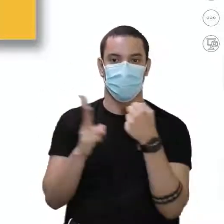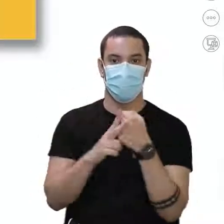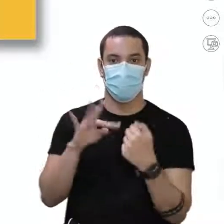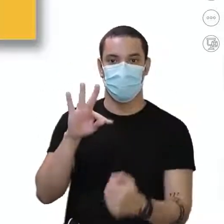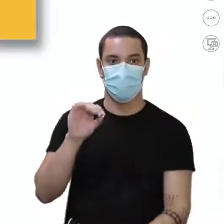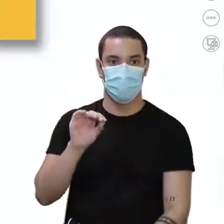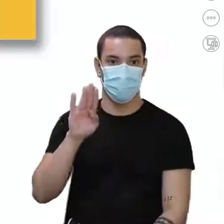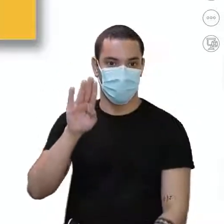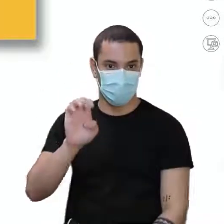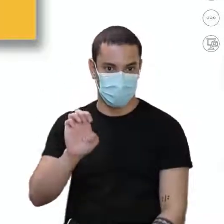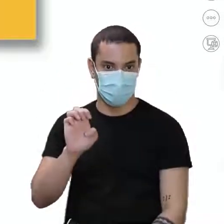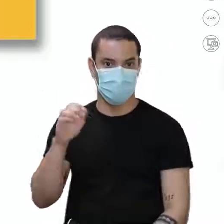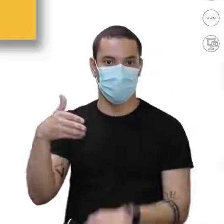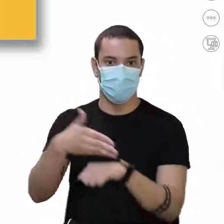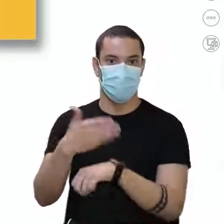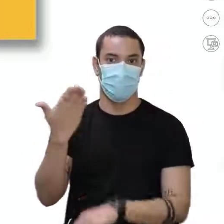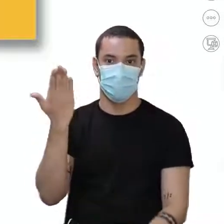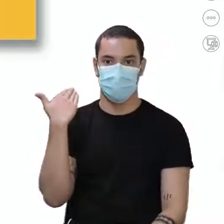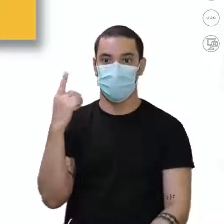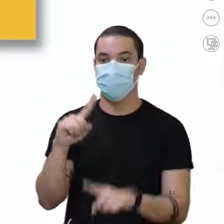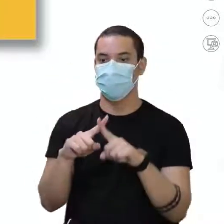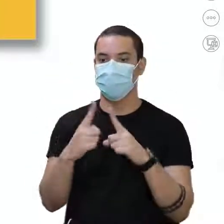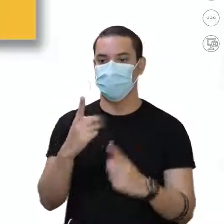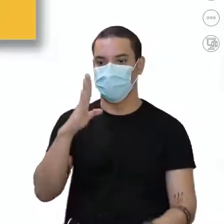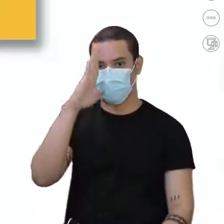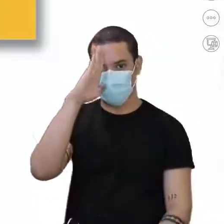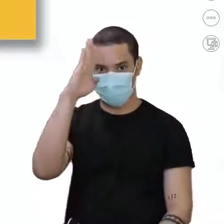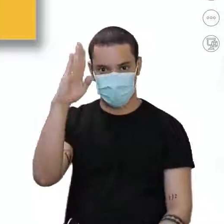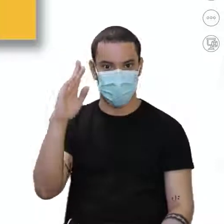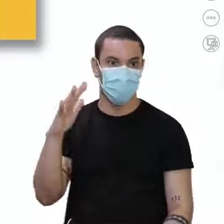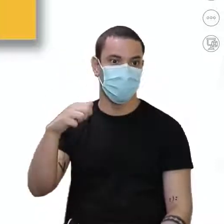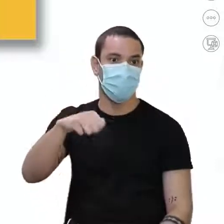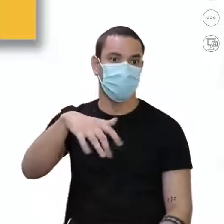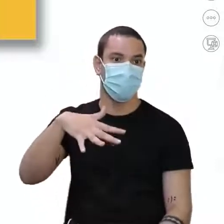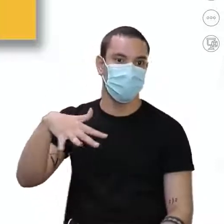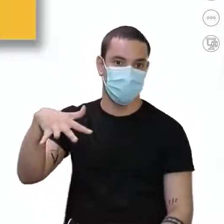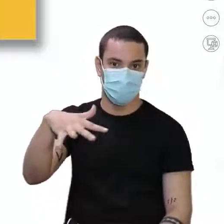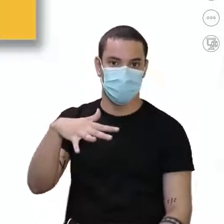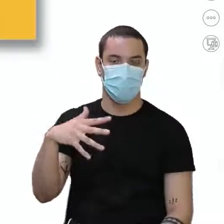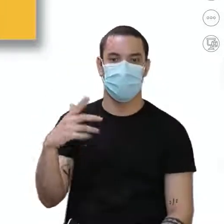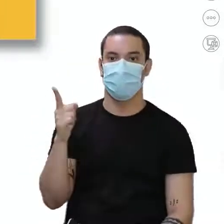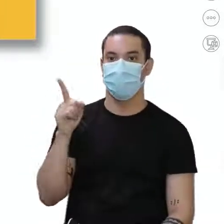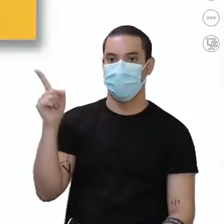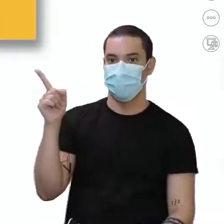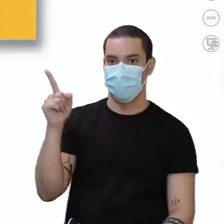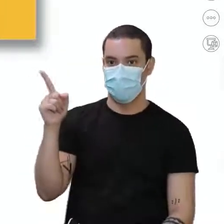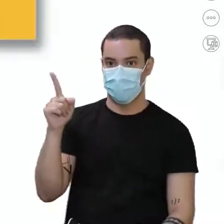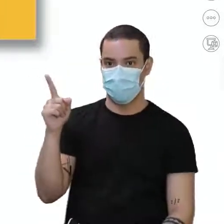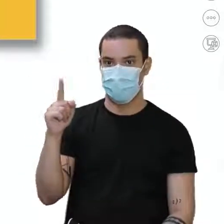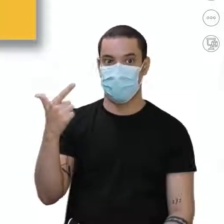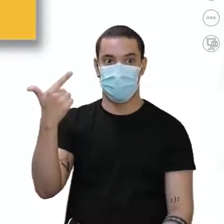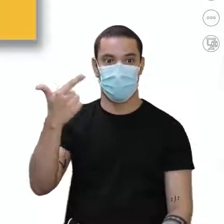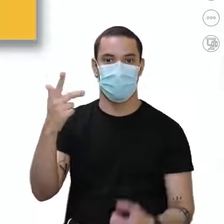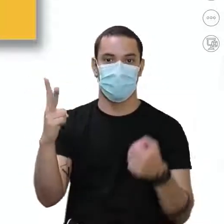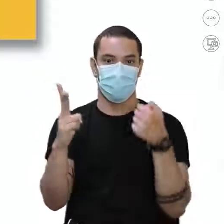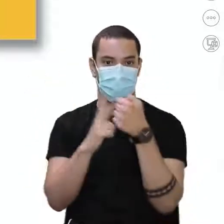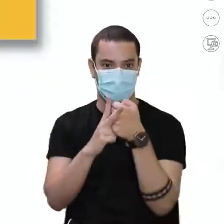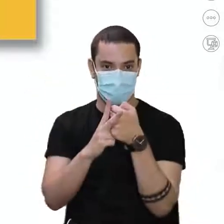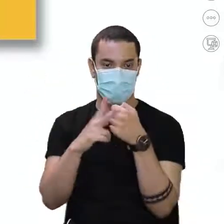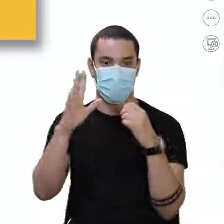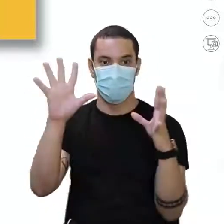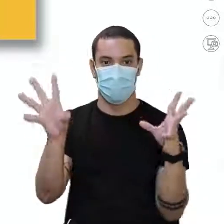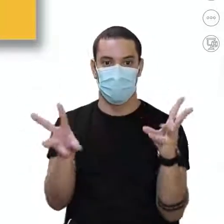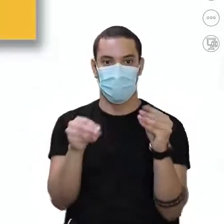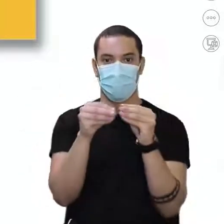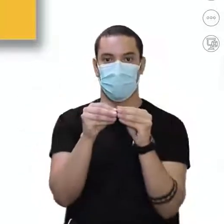passado. Mas a principal situação é esta aqui, é o segundo verbo que vem